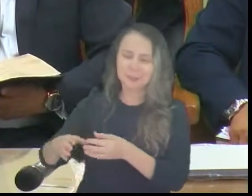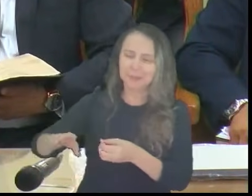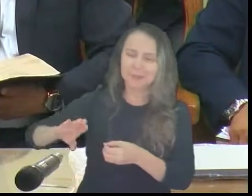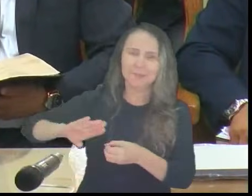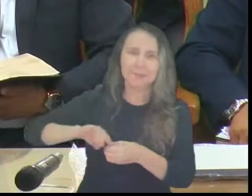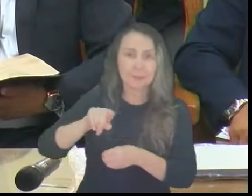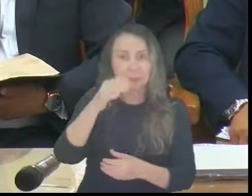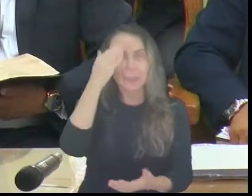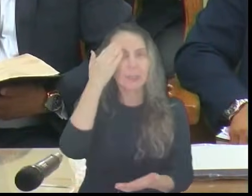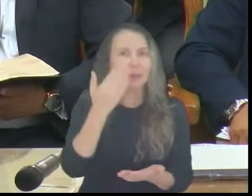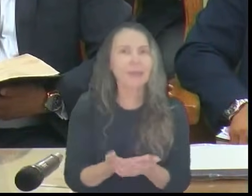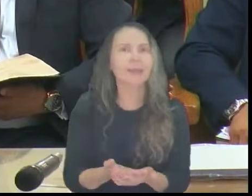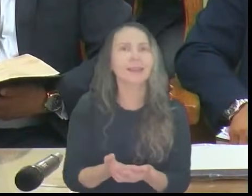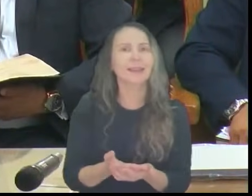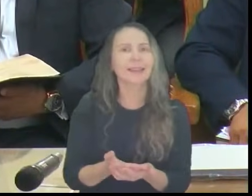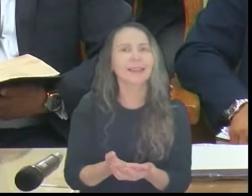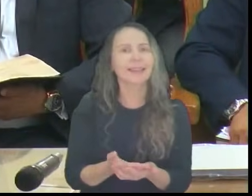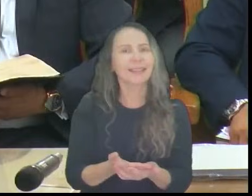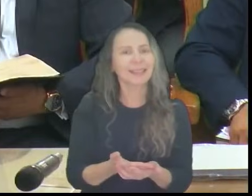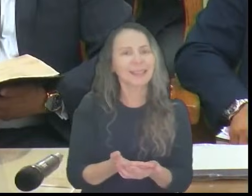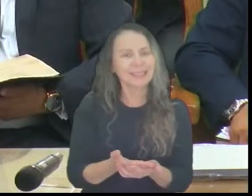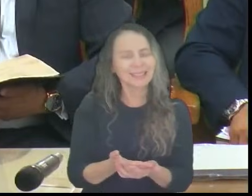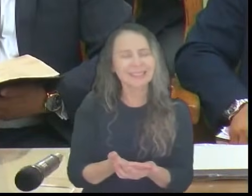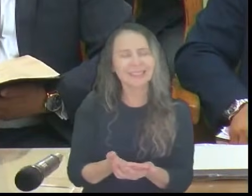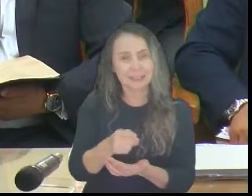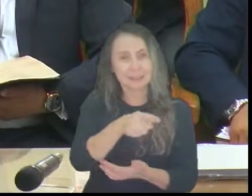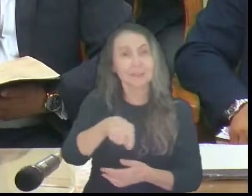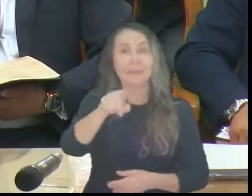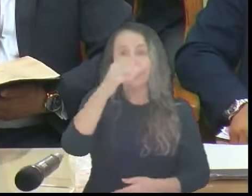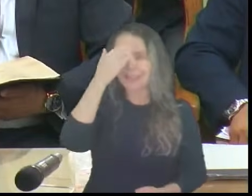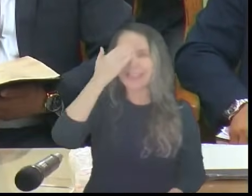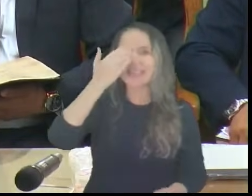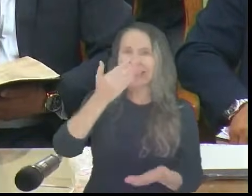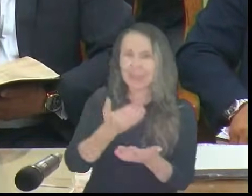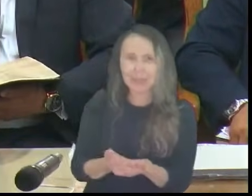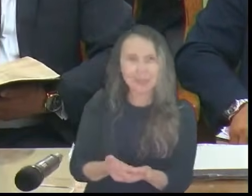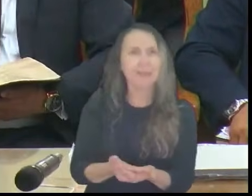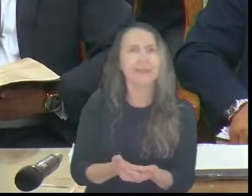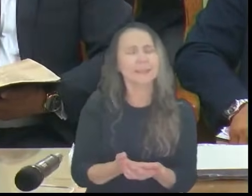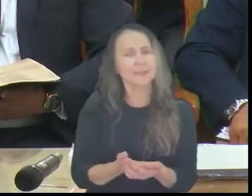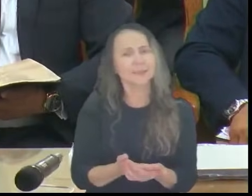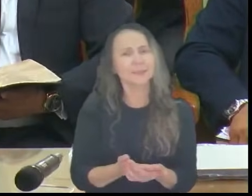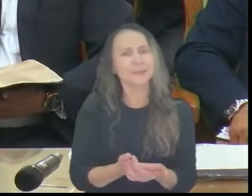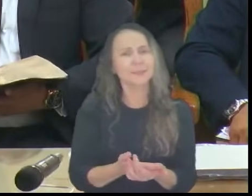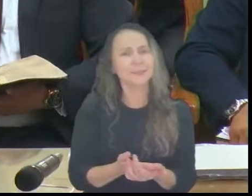Tu crês? Tu crês nisso? Vocês creem nisso? Vocês creem nisso, irmãos?